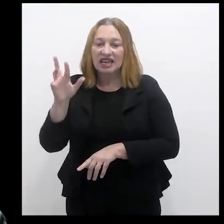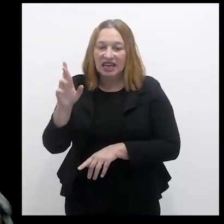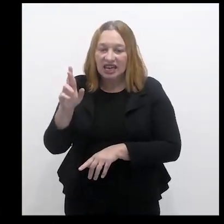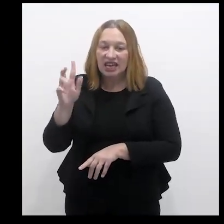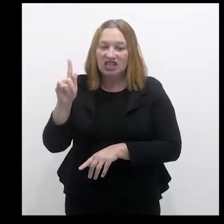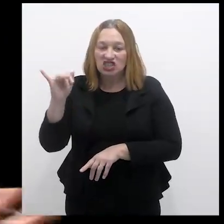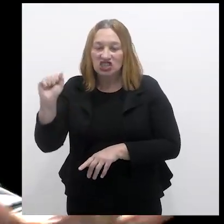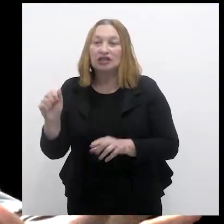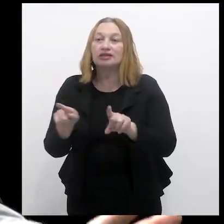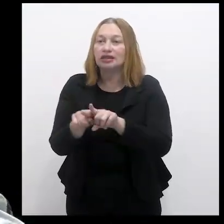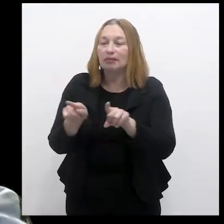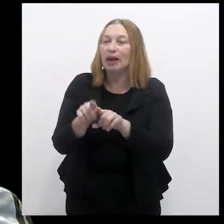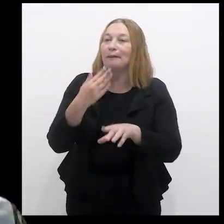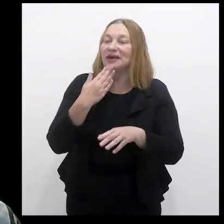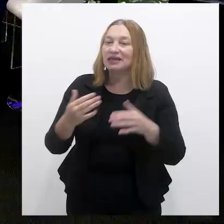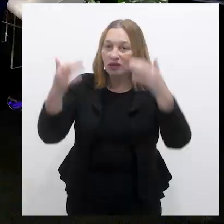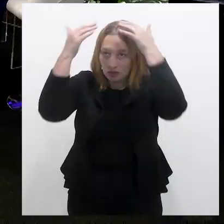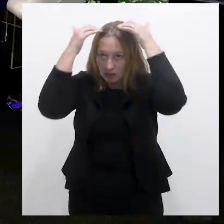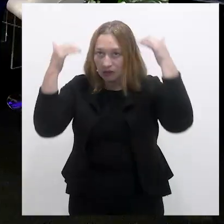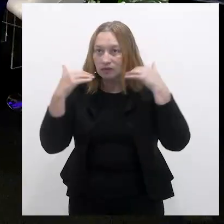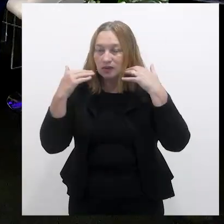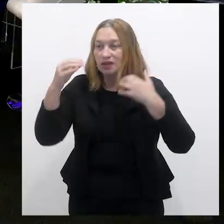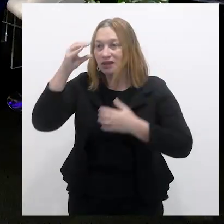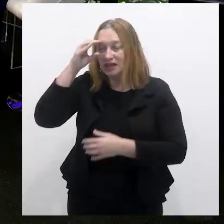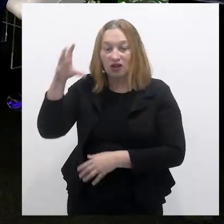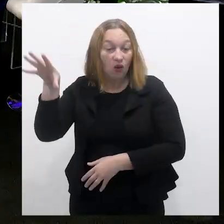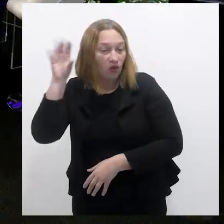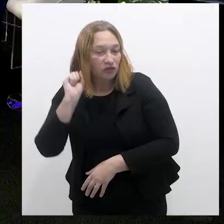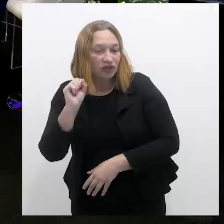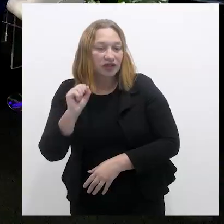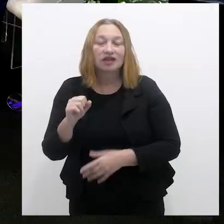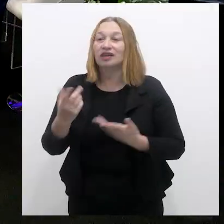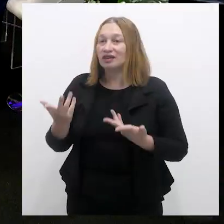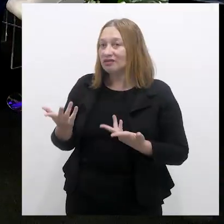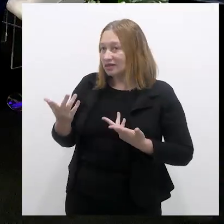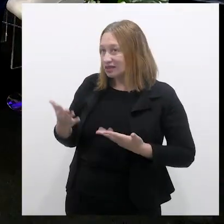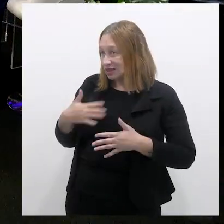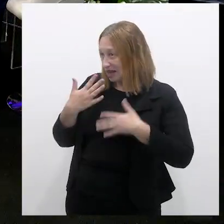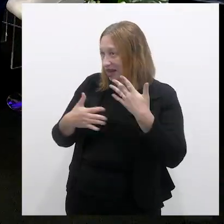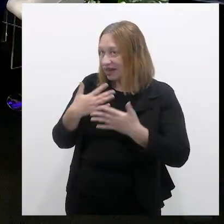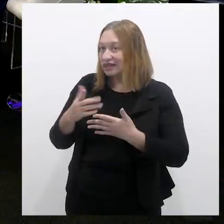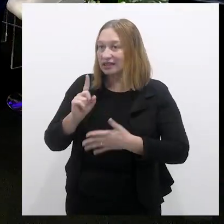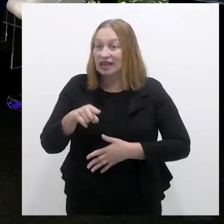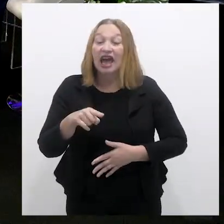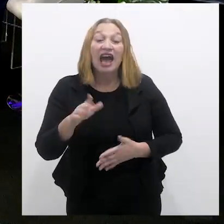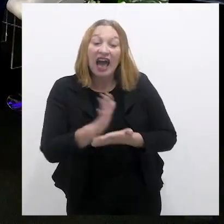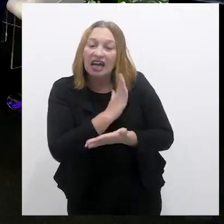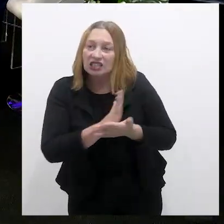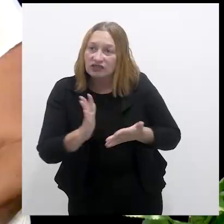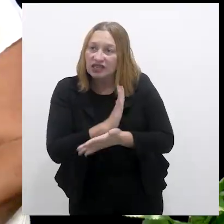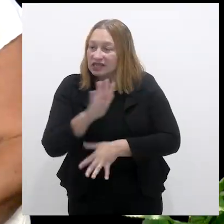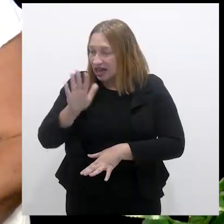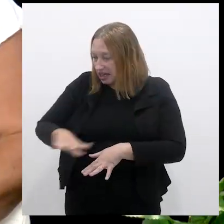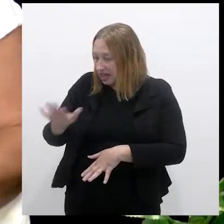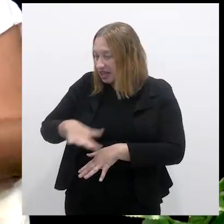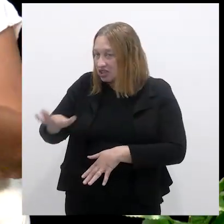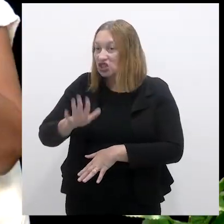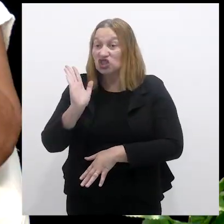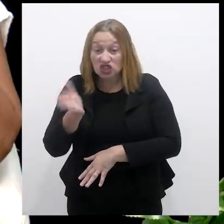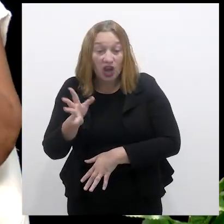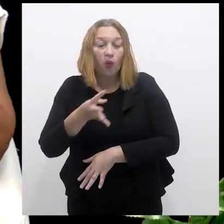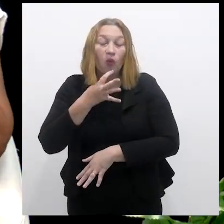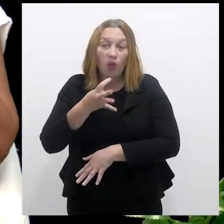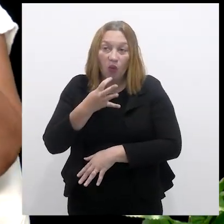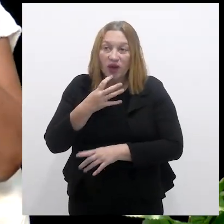Lee. Para a gente isso é o mais satisfatório de fazer o Grandes É a Músicos pra resposta que Pequenos. você tanto Total. espera, né? E às vezes a criança já conhece as músicas